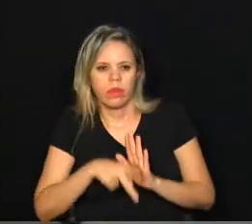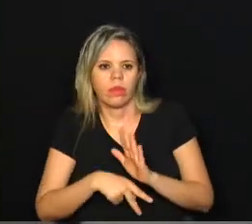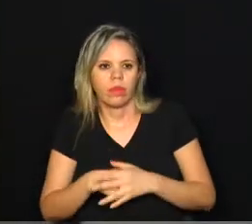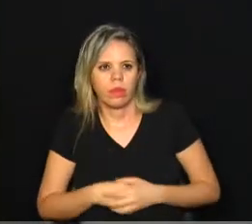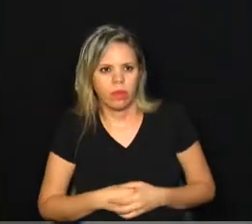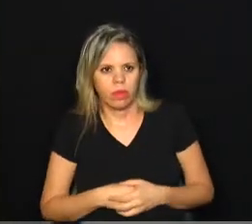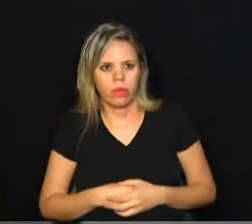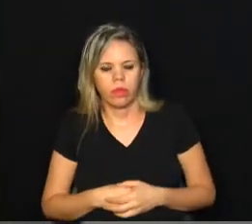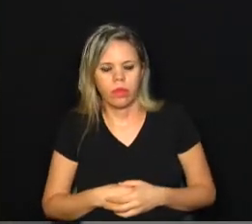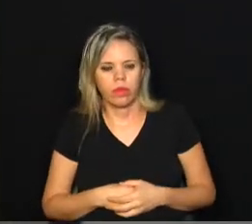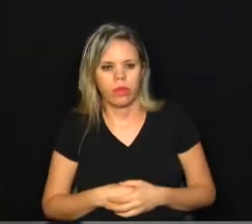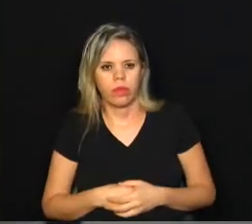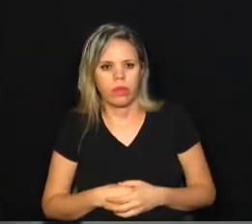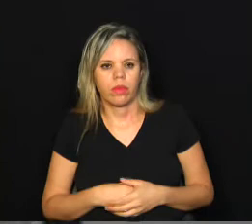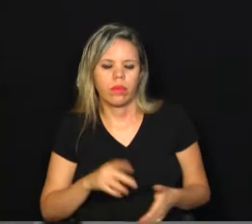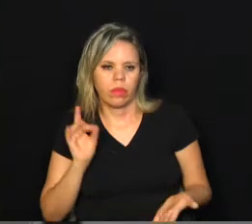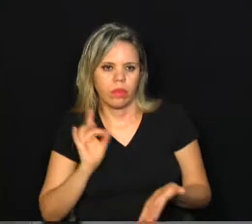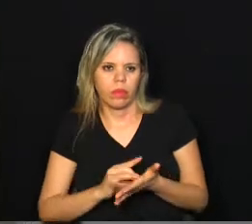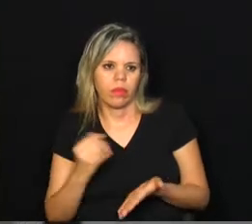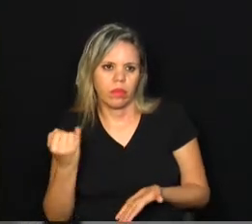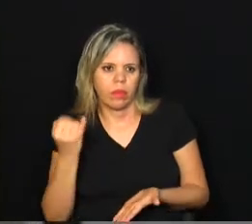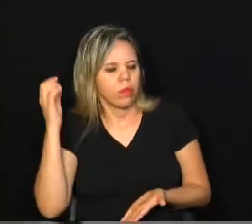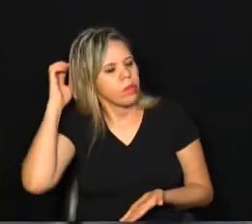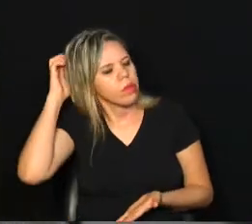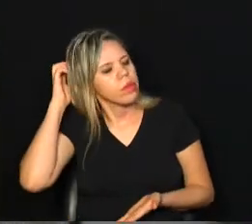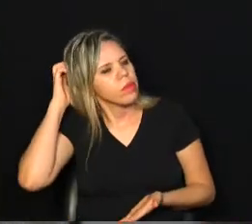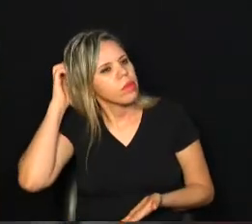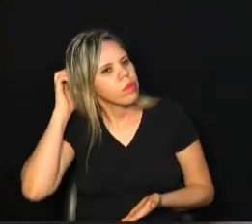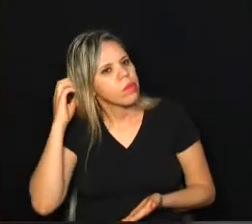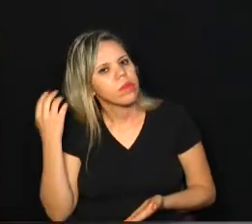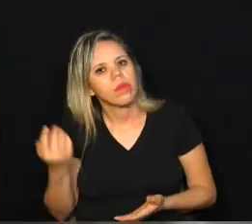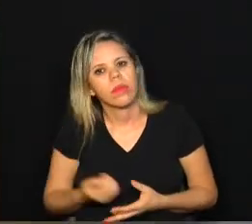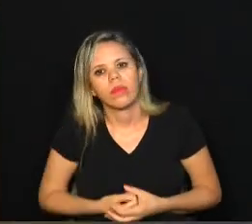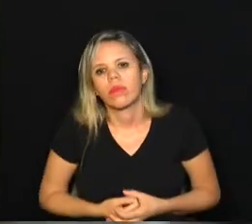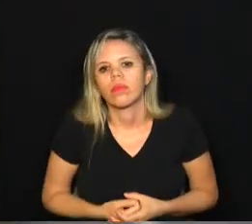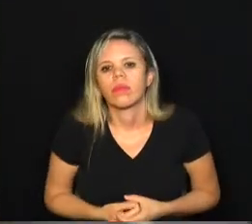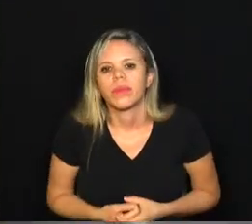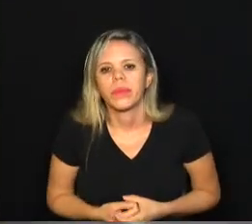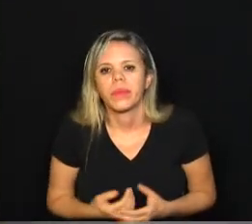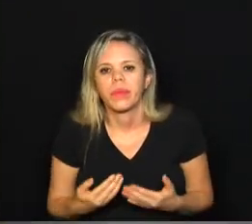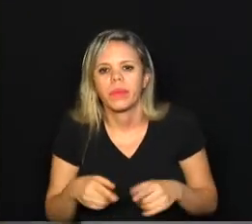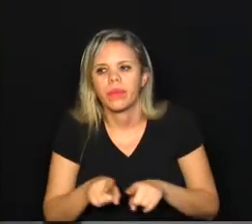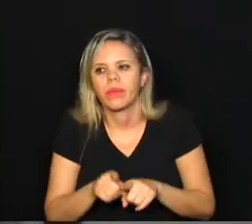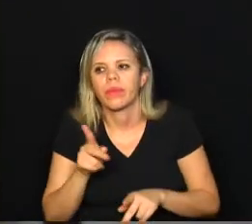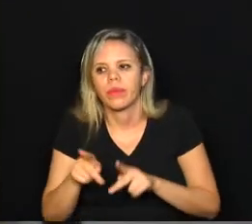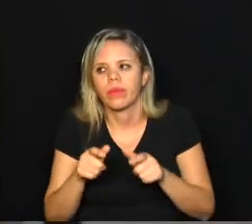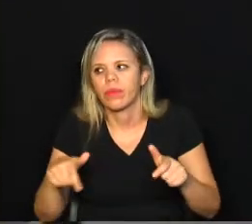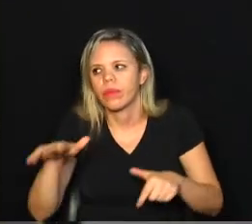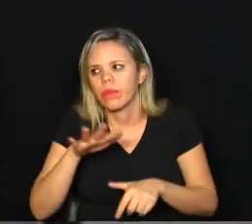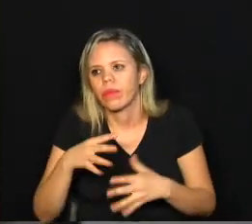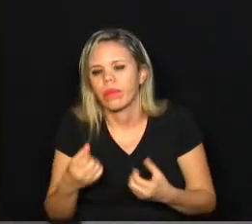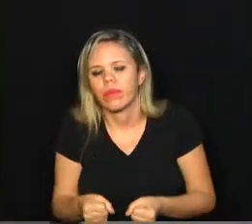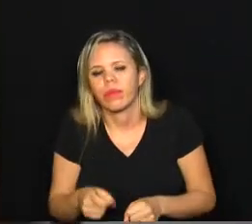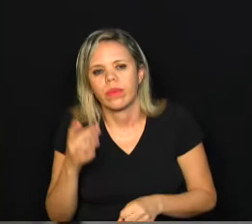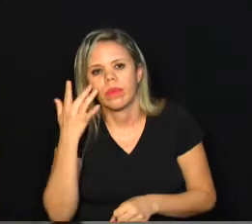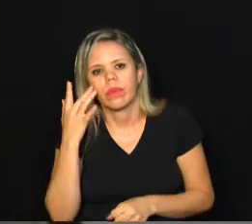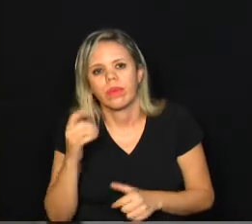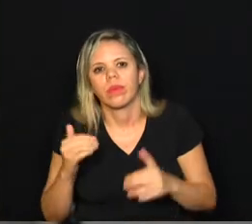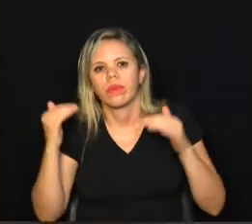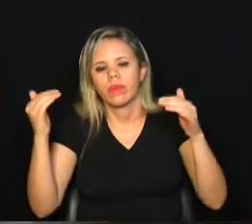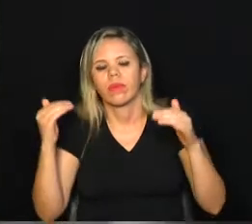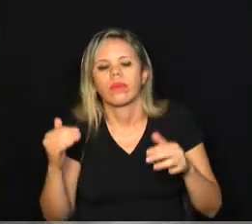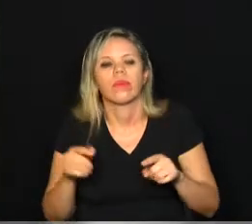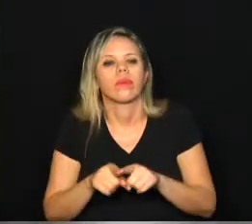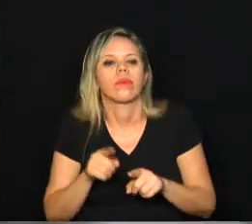e determinar, olha, realmente isso é importante por isso, por aquilo. Então, isso acaba permeando a população como um todo, e eu acho que um grande sonho é